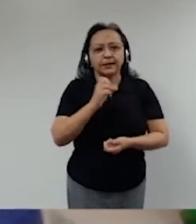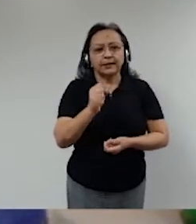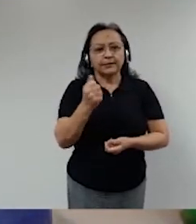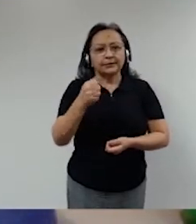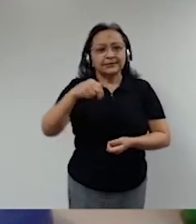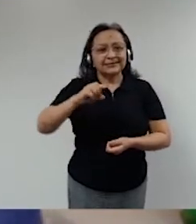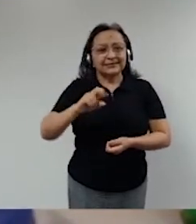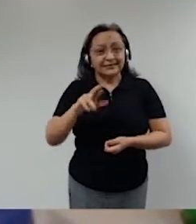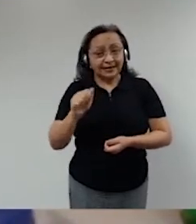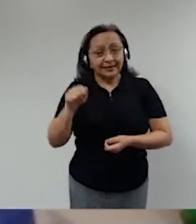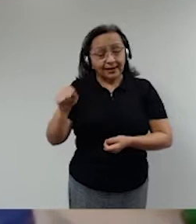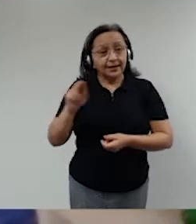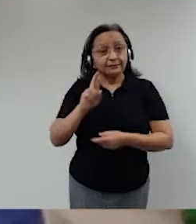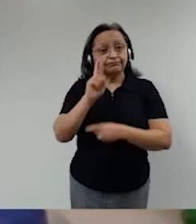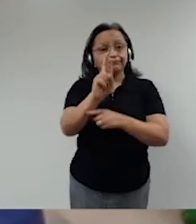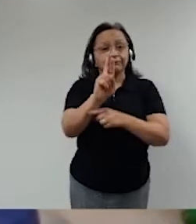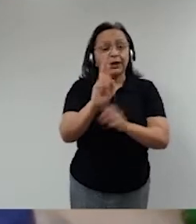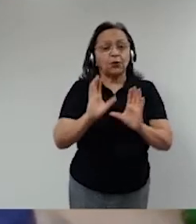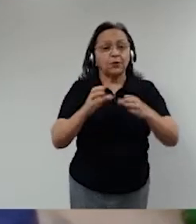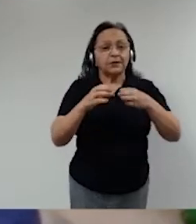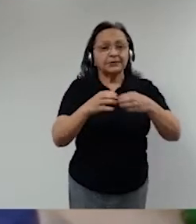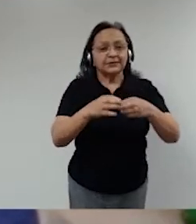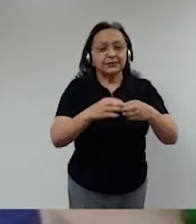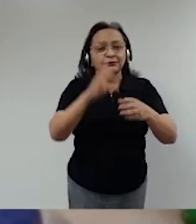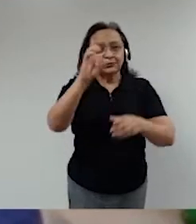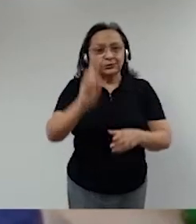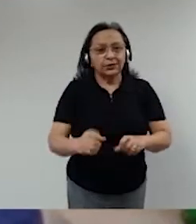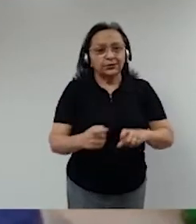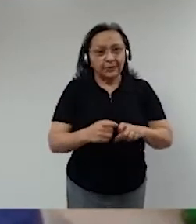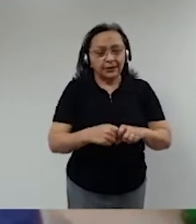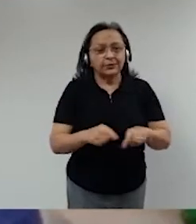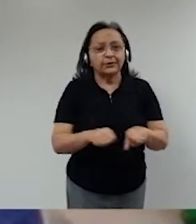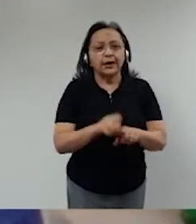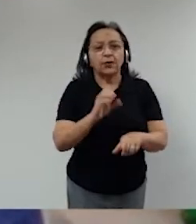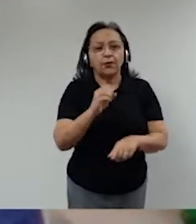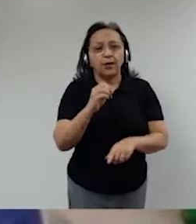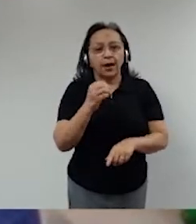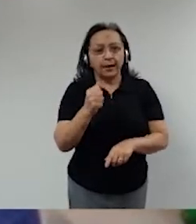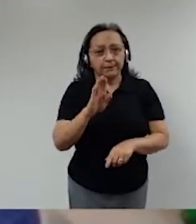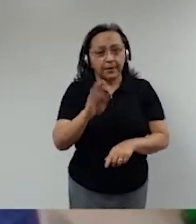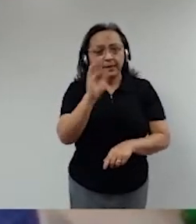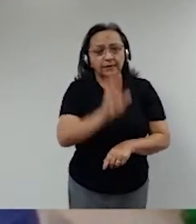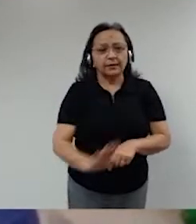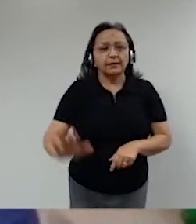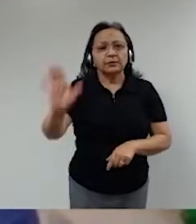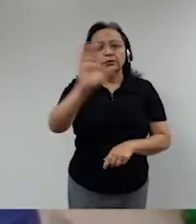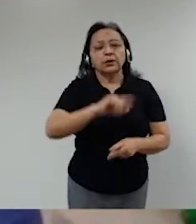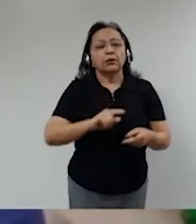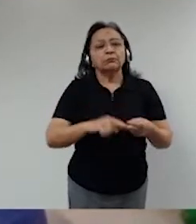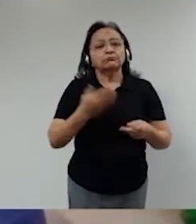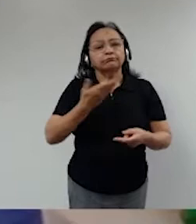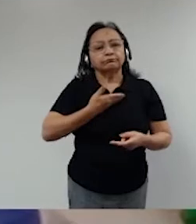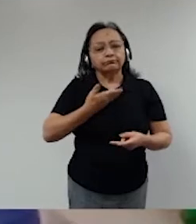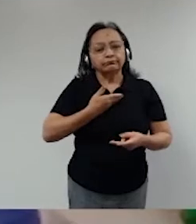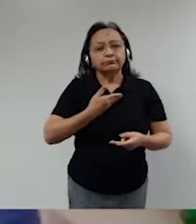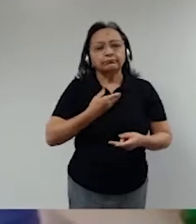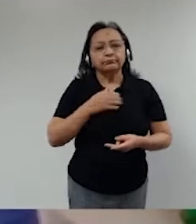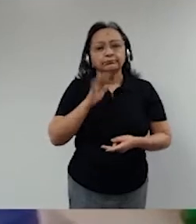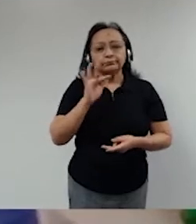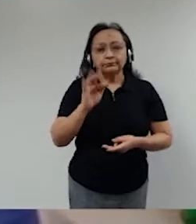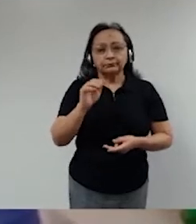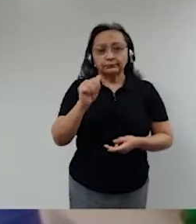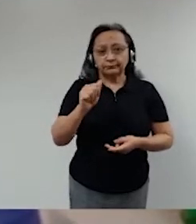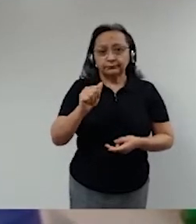Comissão Especial de Direito Médico e da Saúde da OAB Nacional, a colega Maria de Fátima Freire de Sá e Paula